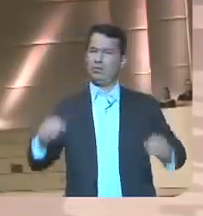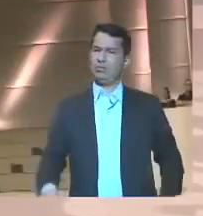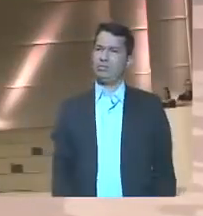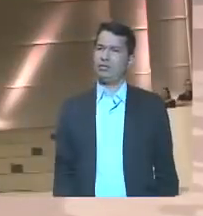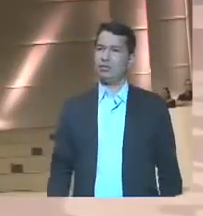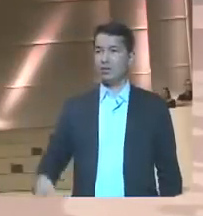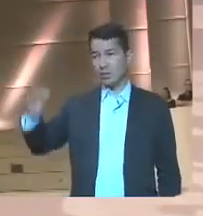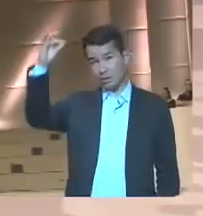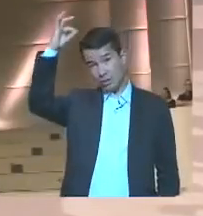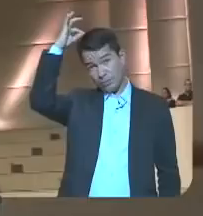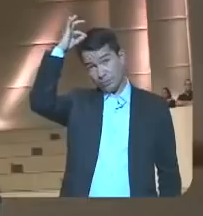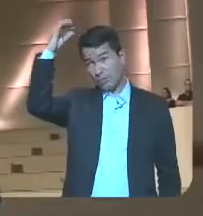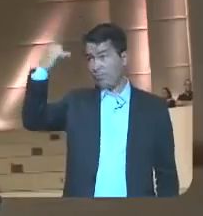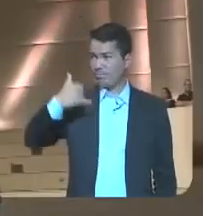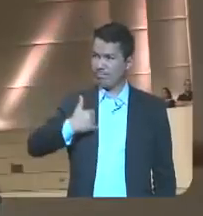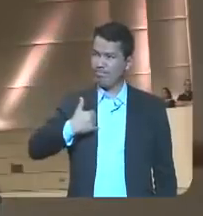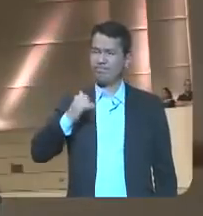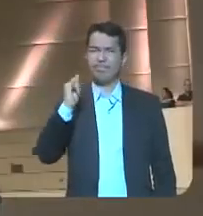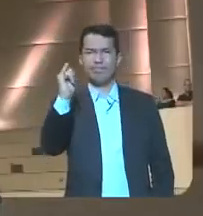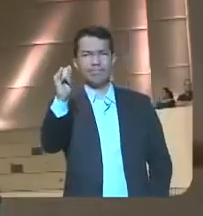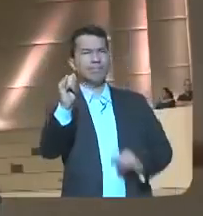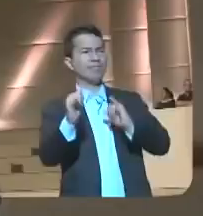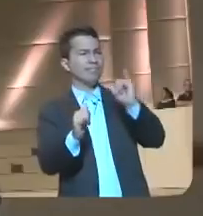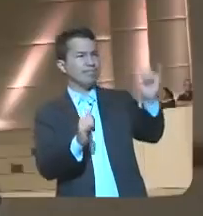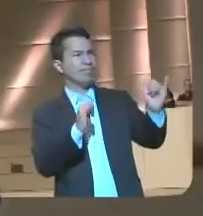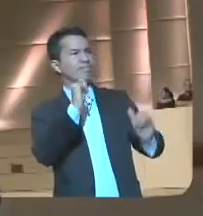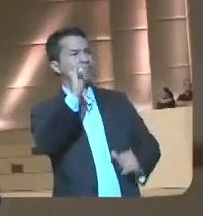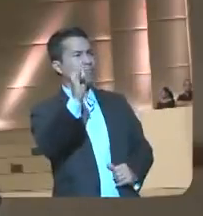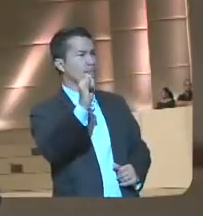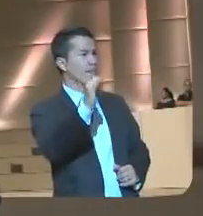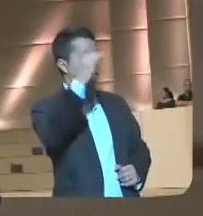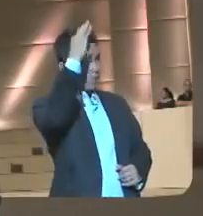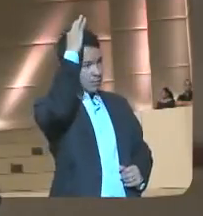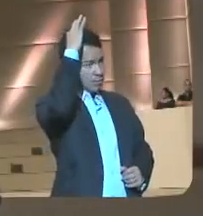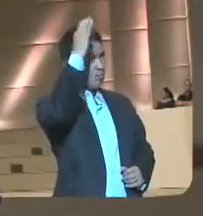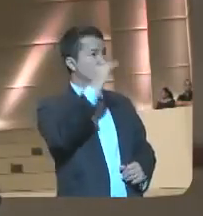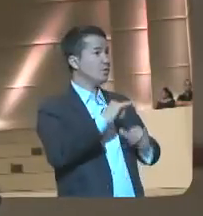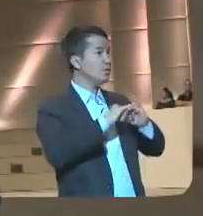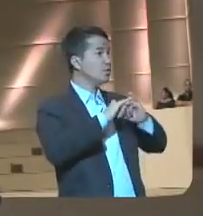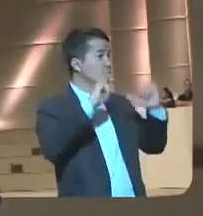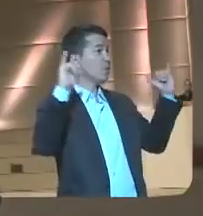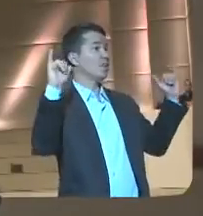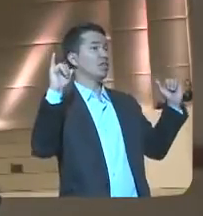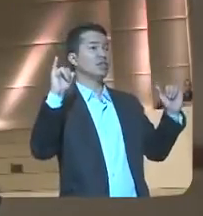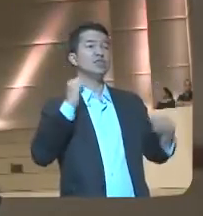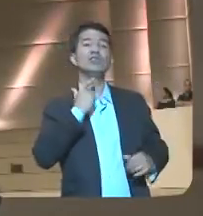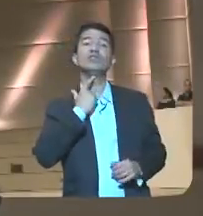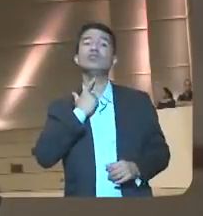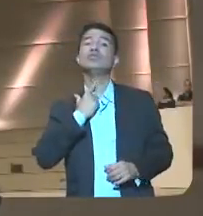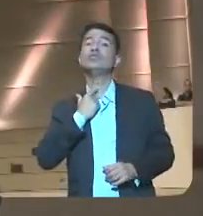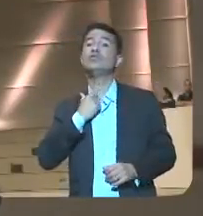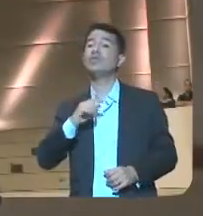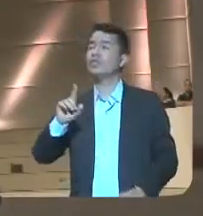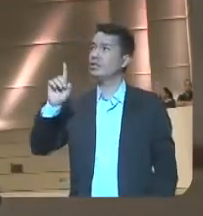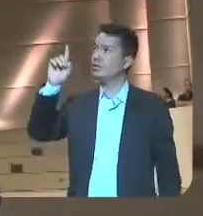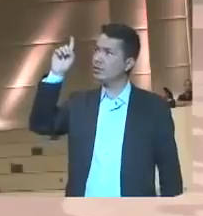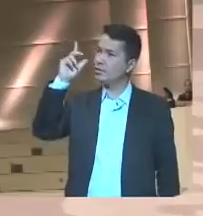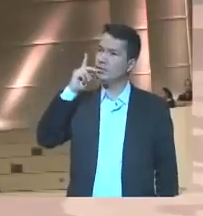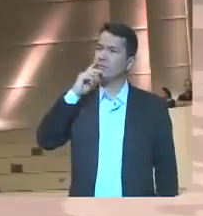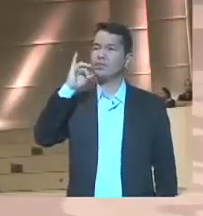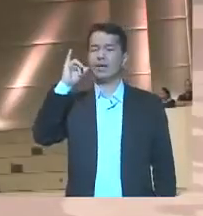espírito espírito santo revela a vontade do pai nas noites escuras ou nas noites